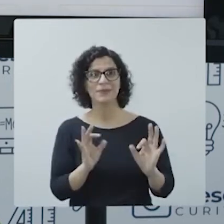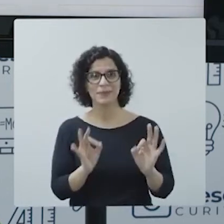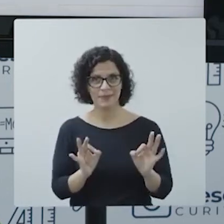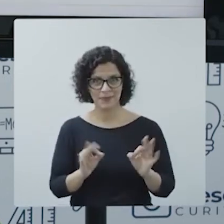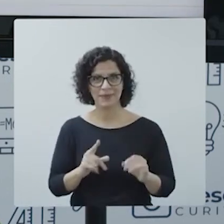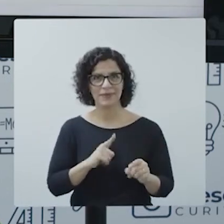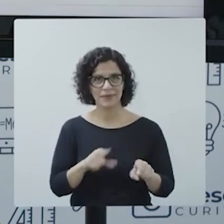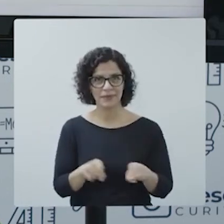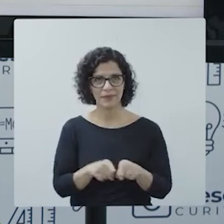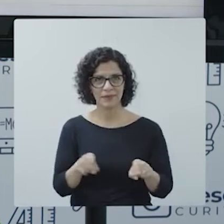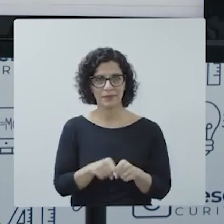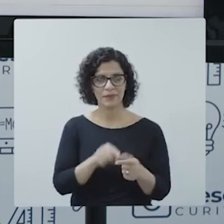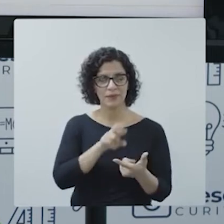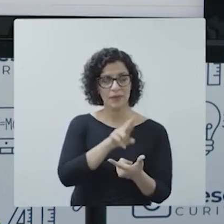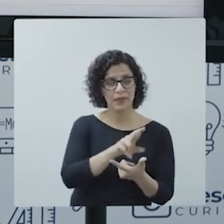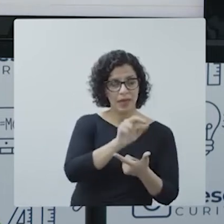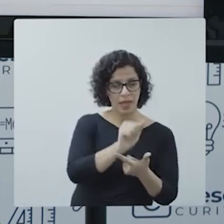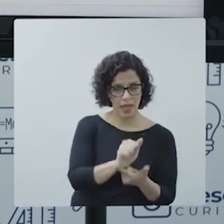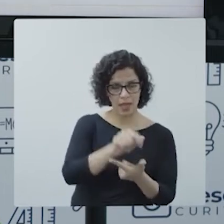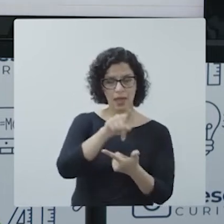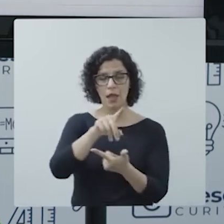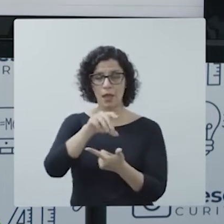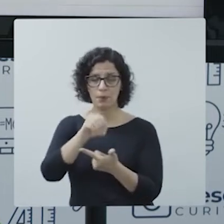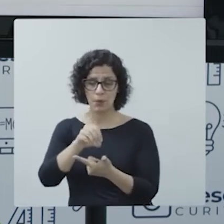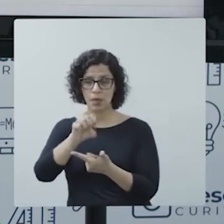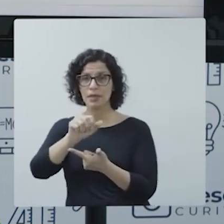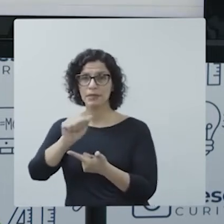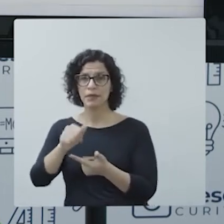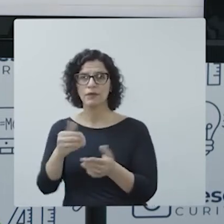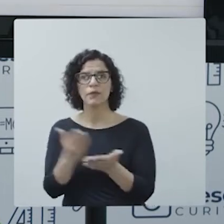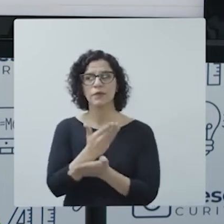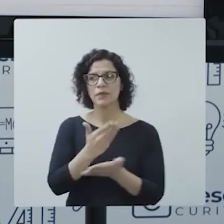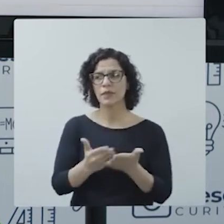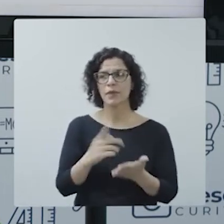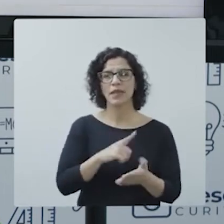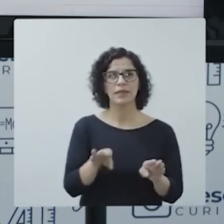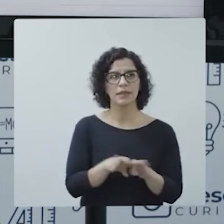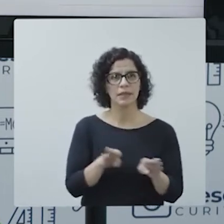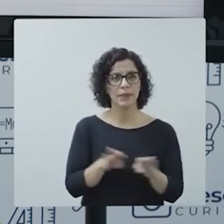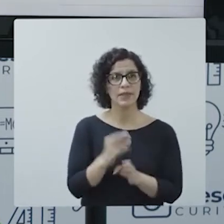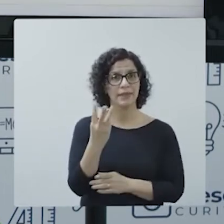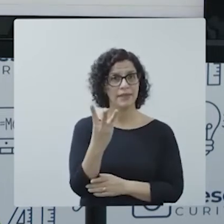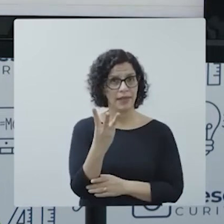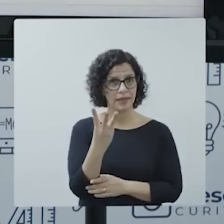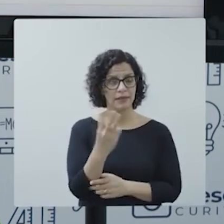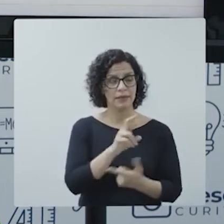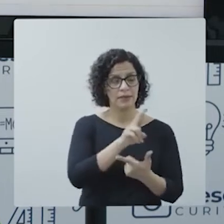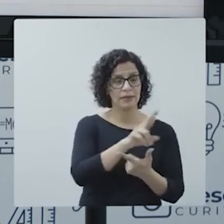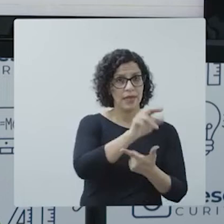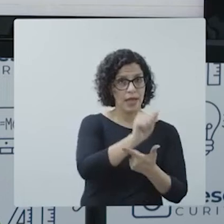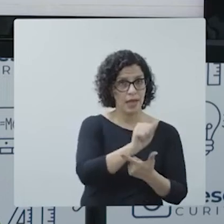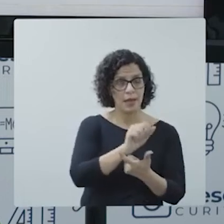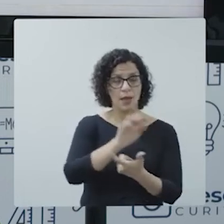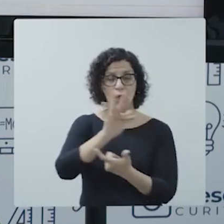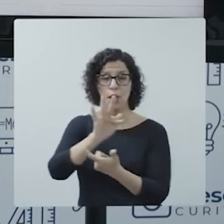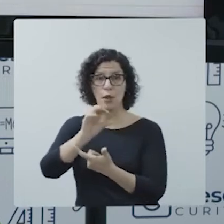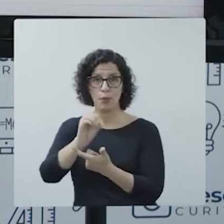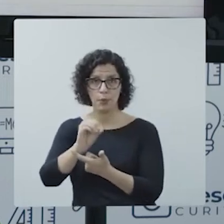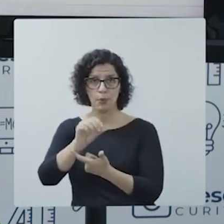Três vezes eu abro a boca. Então vamos separar as sílabas. Tem três sílabas: ra,